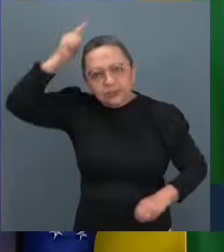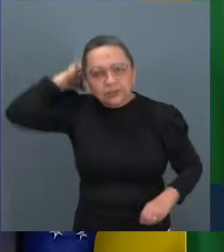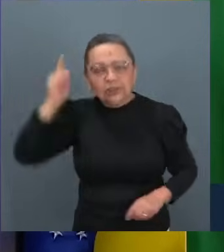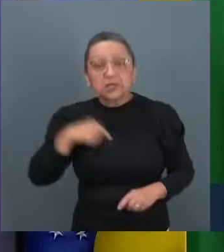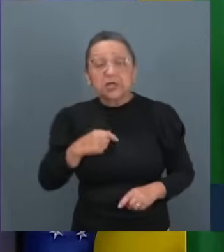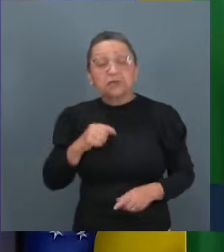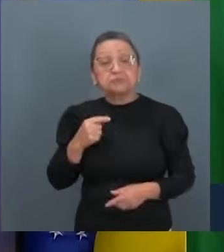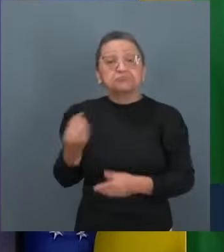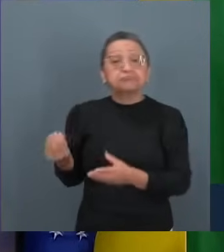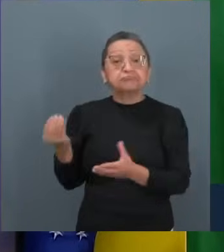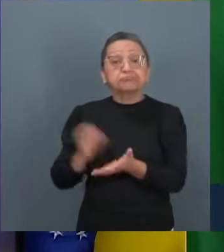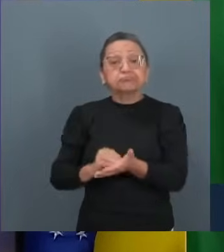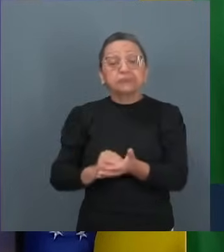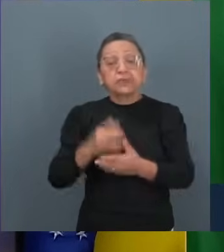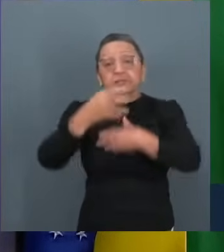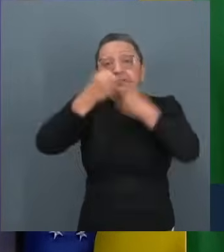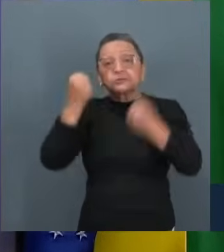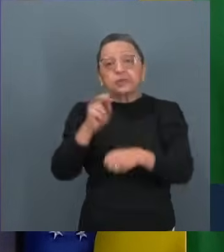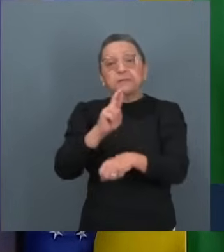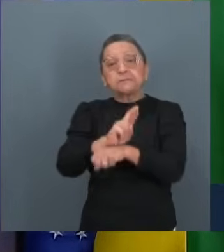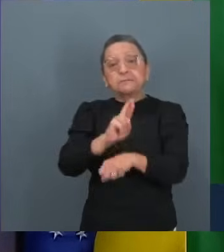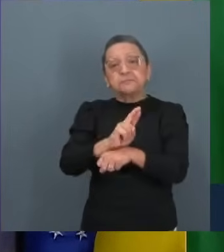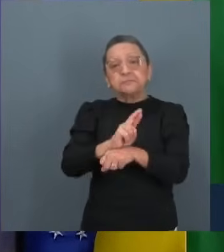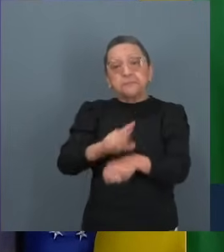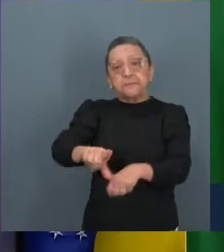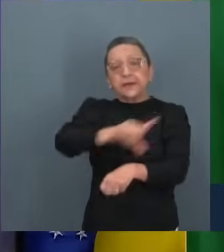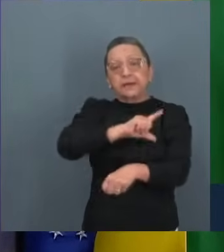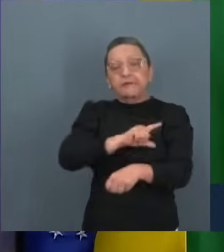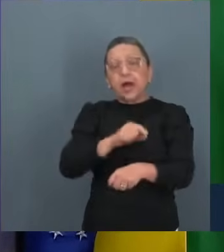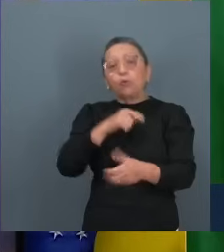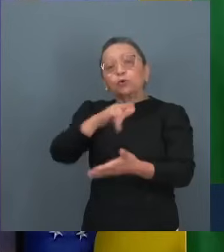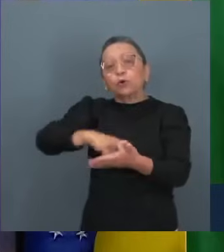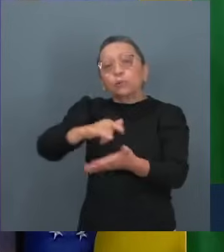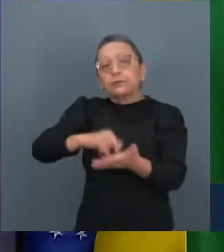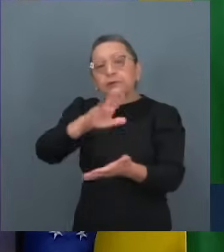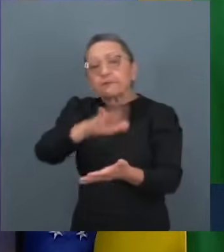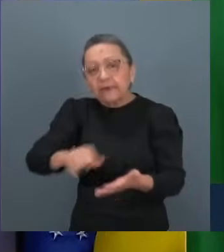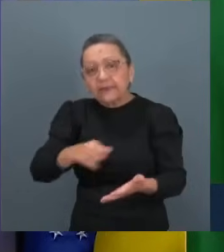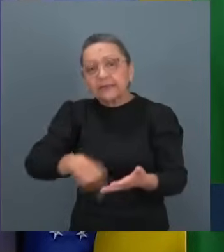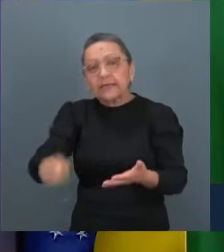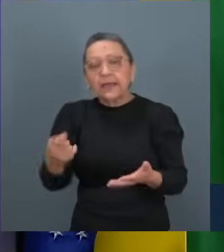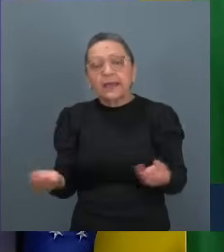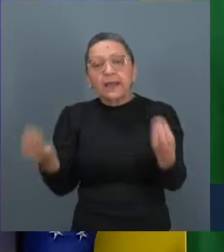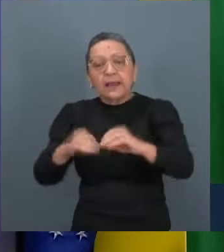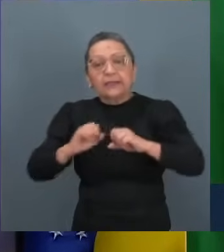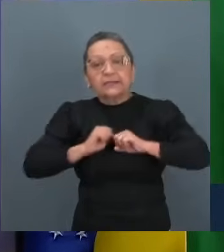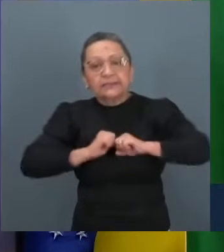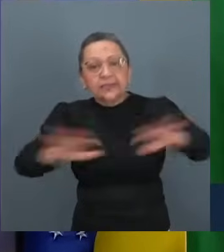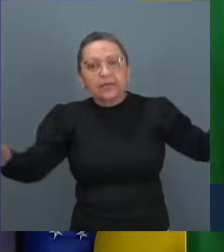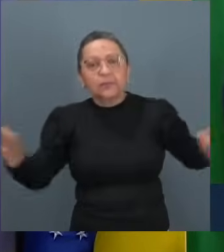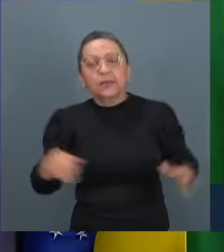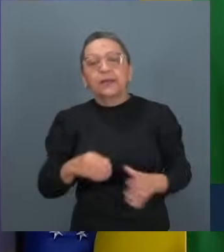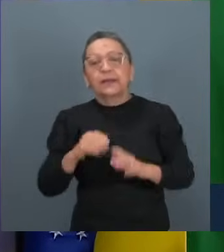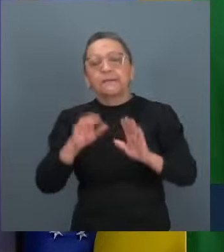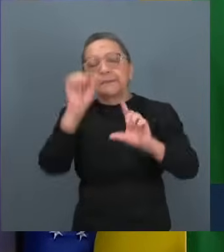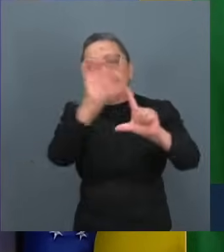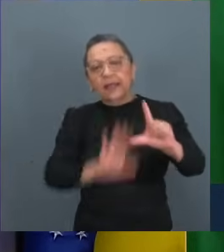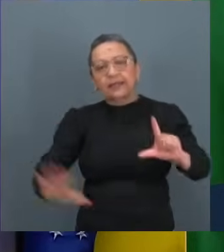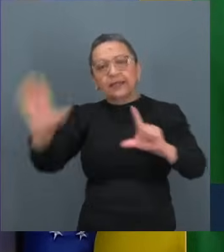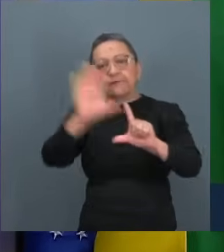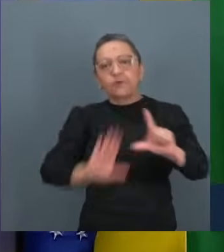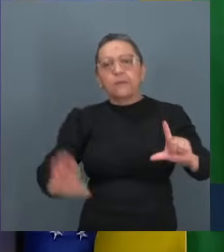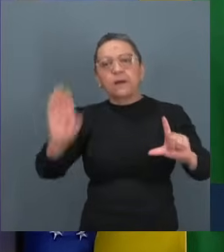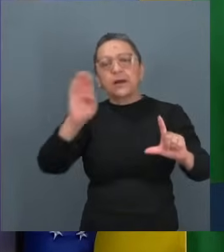censura prévia a um documentário que iria ser lançado pelo Brasil Paralelo, intitulado Quem